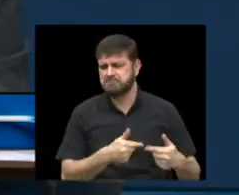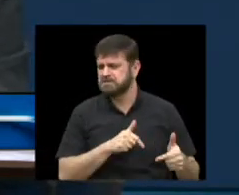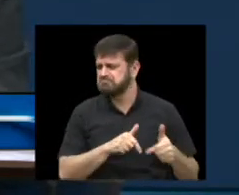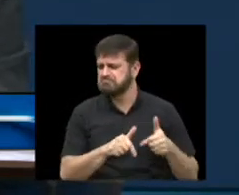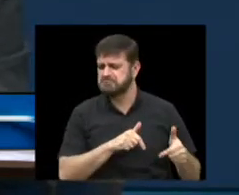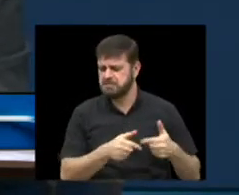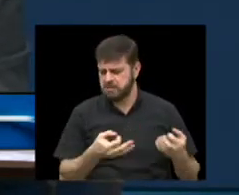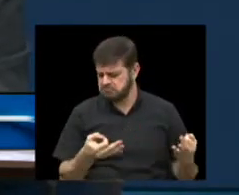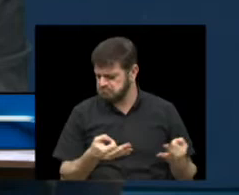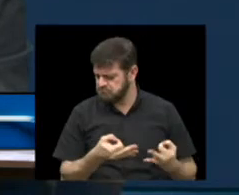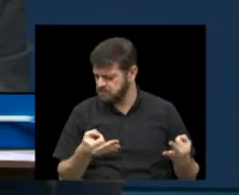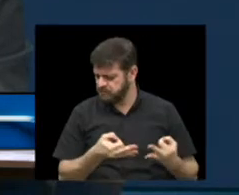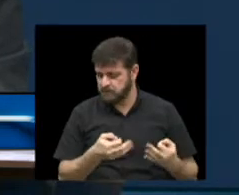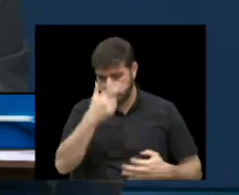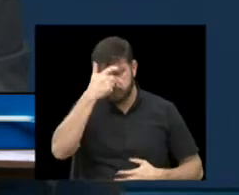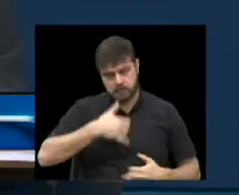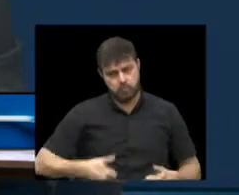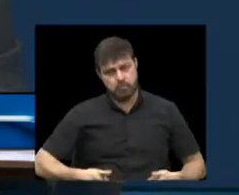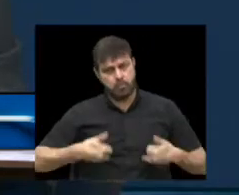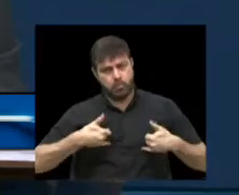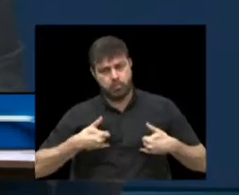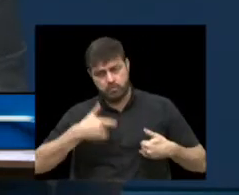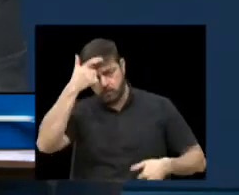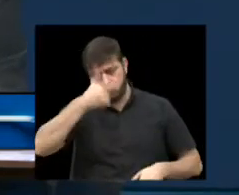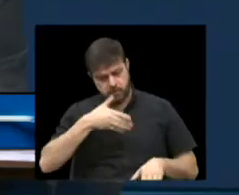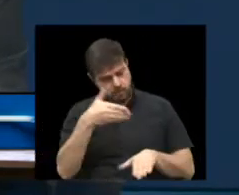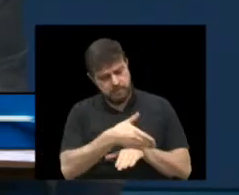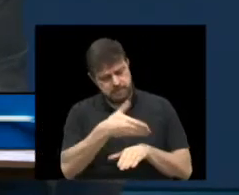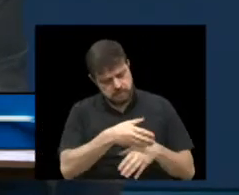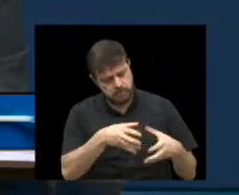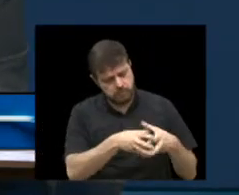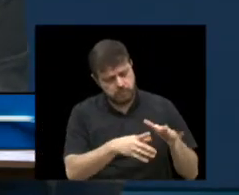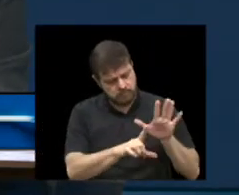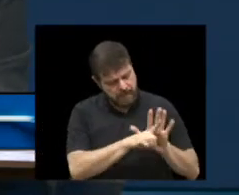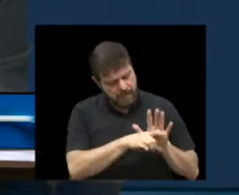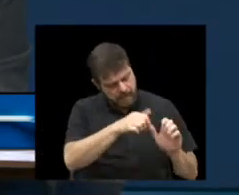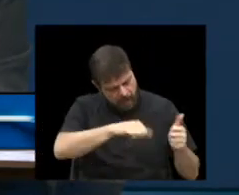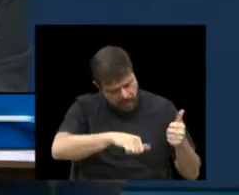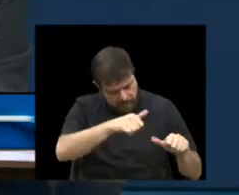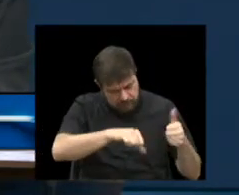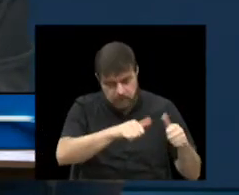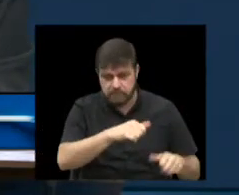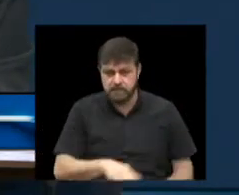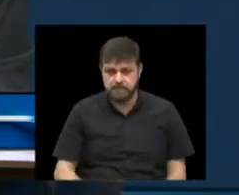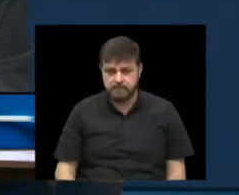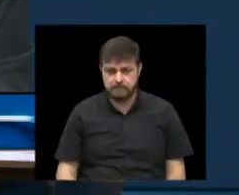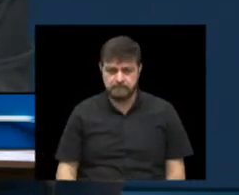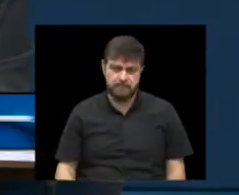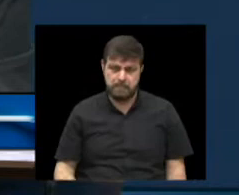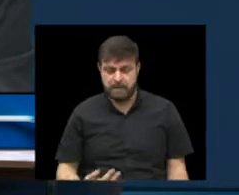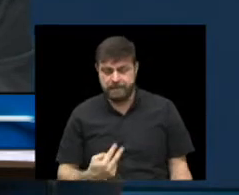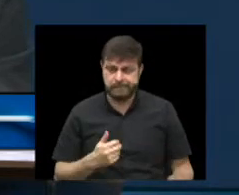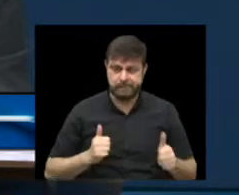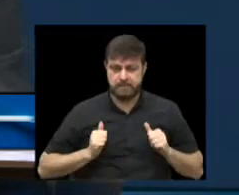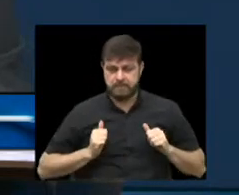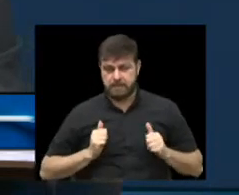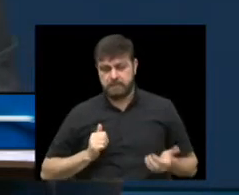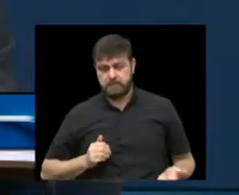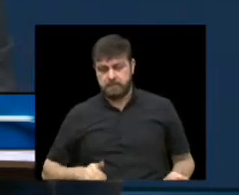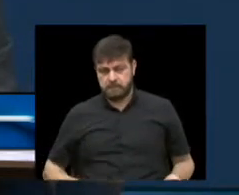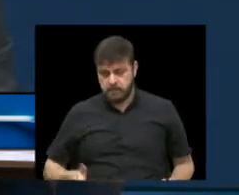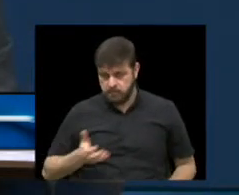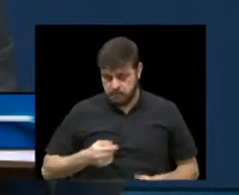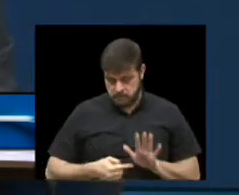esta comissão, da qual tenho orgulho de fazer parte, mas não poderia me furtar de trazer aqui a esta casa essas